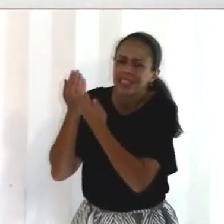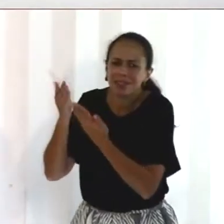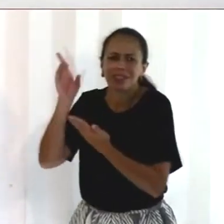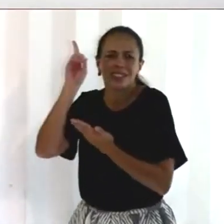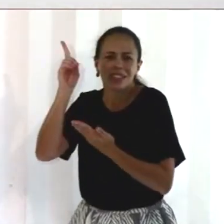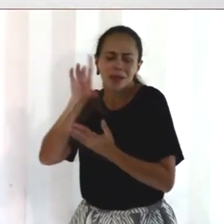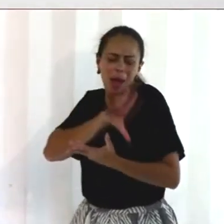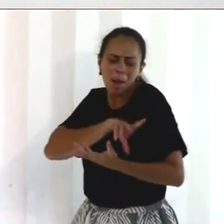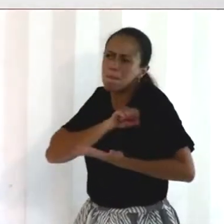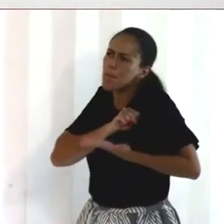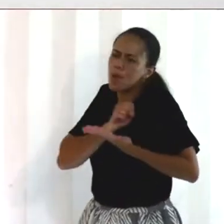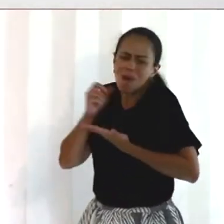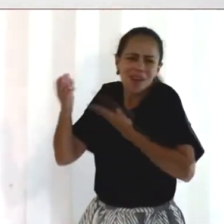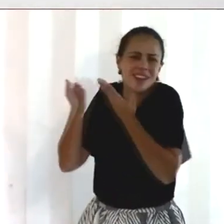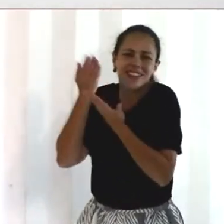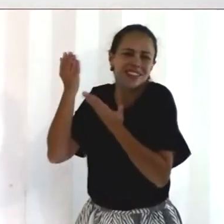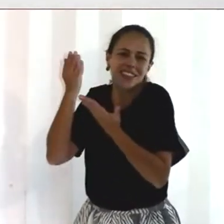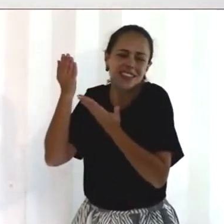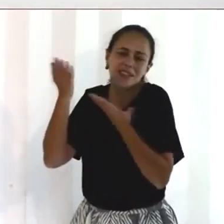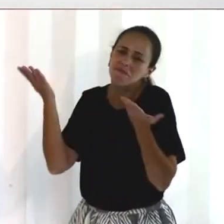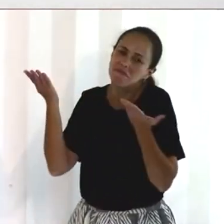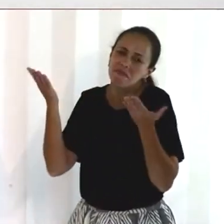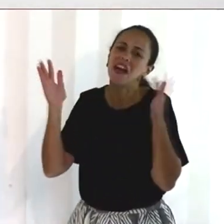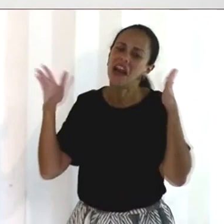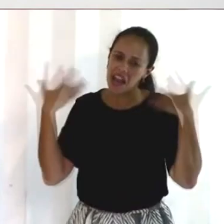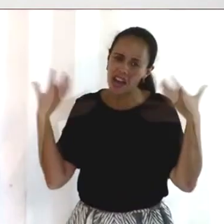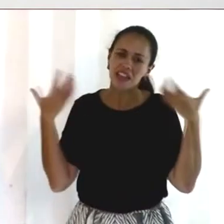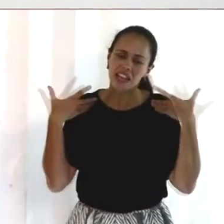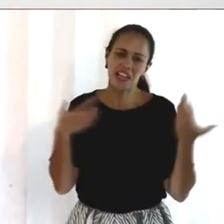em nós alegria. Que o Senhor nos